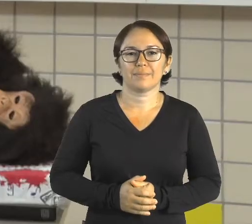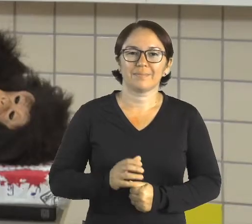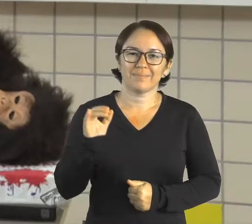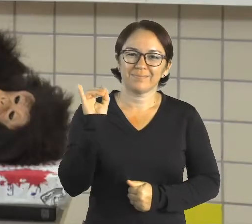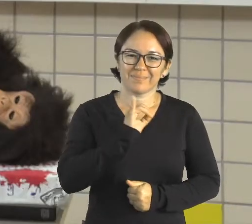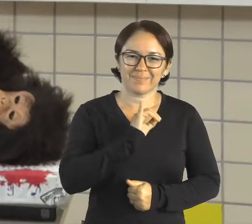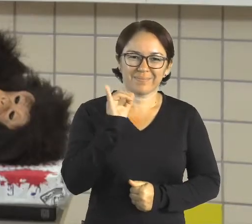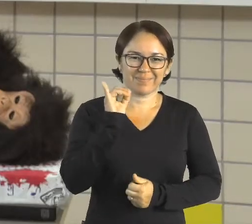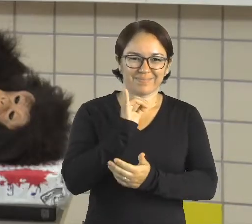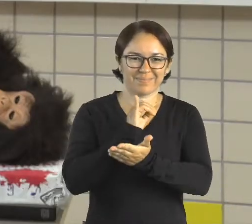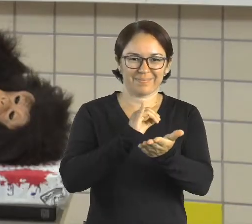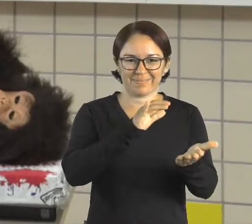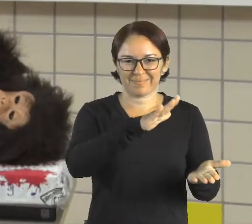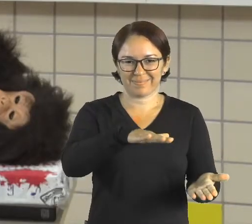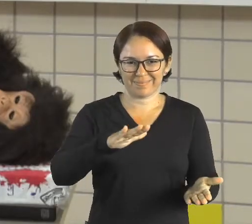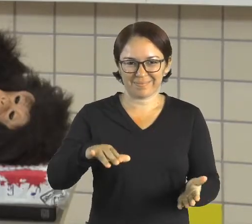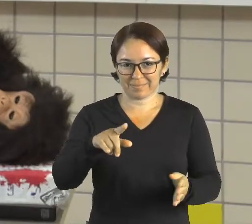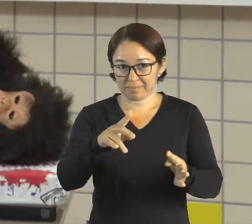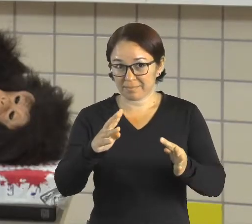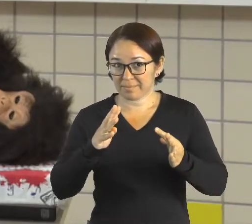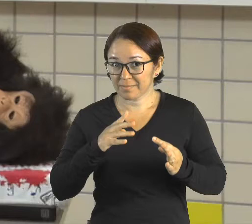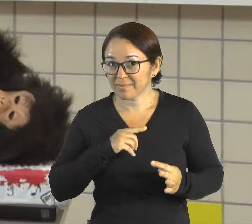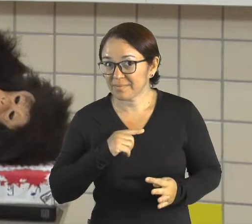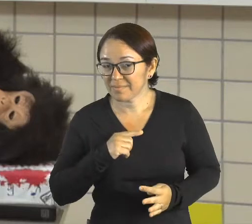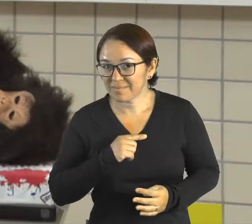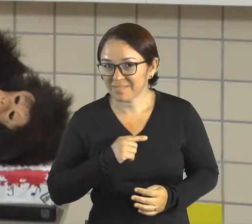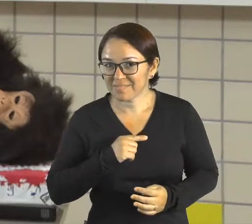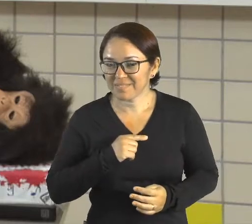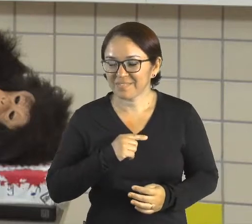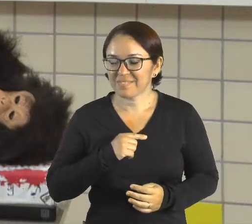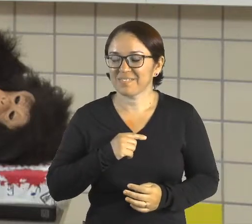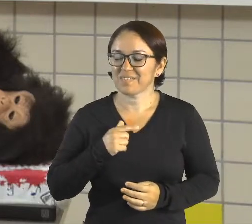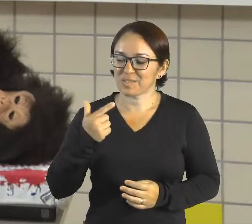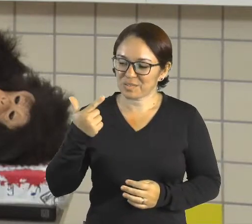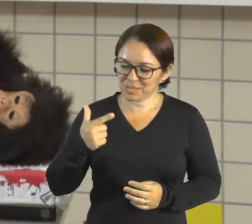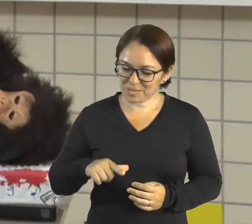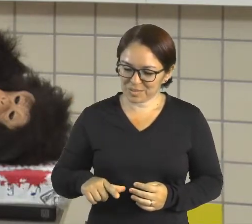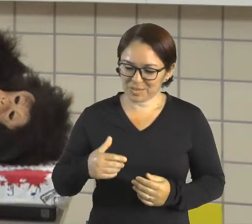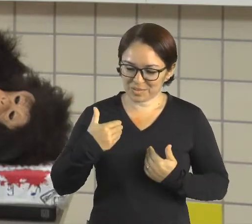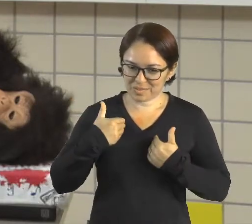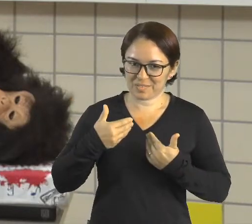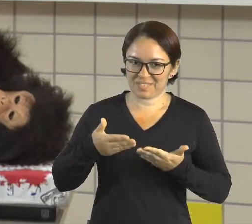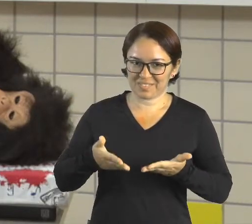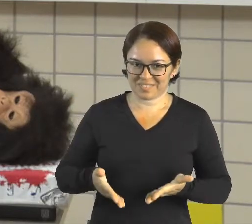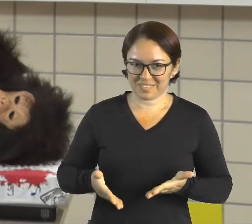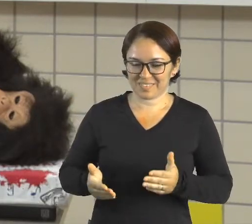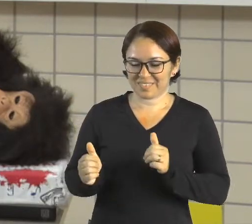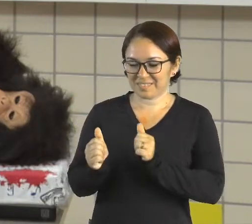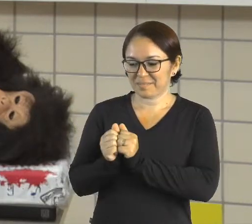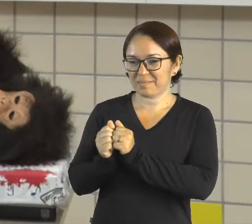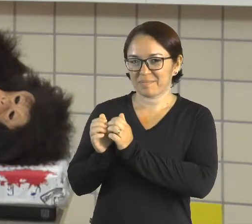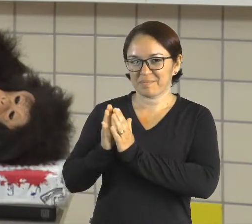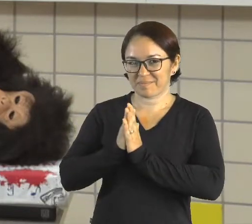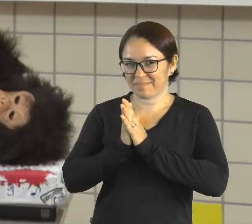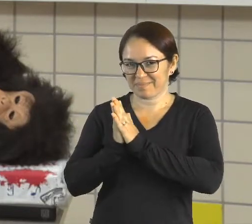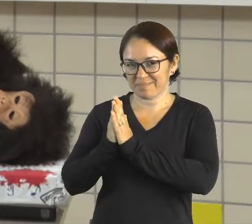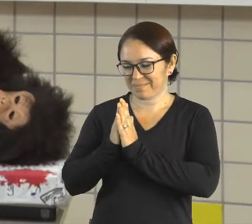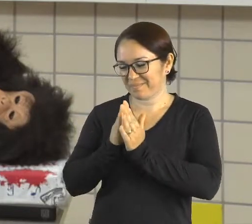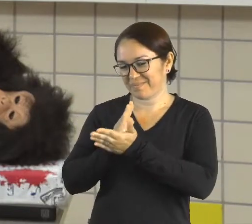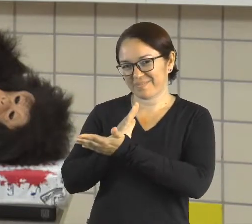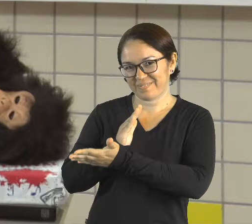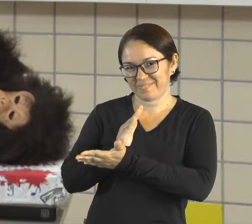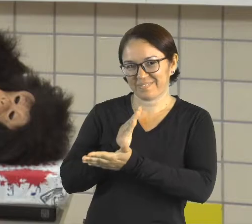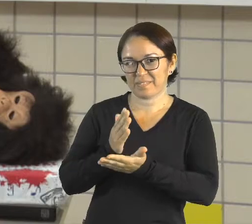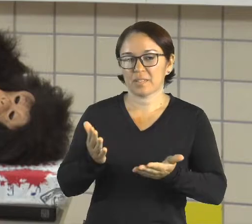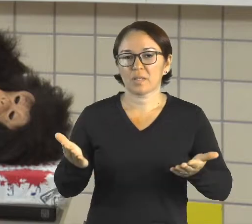Olá, crianças, alguém na escuta? Estamos de volta, Francisquinha e eu, Francisca Neri, para trabalhar com vocês com português,